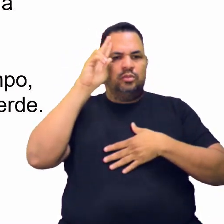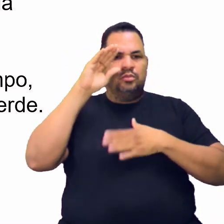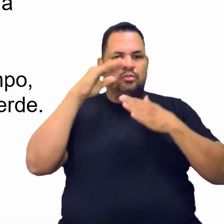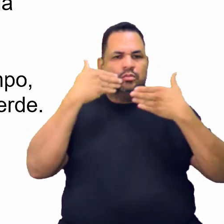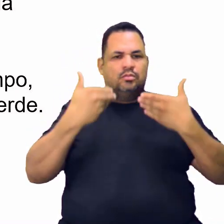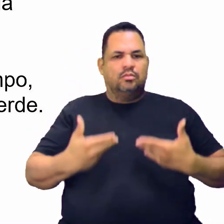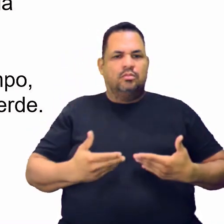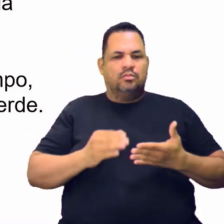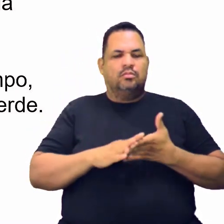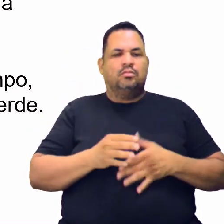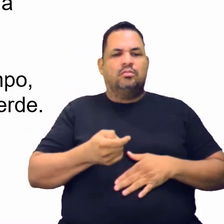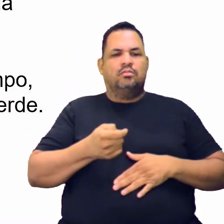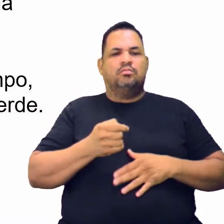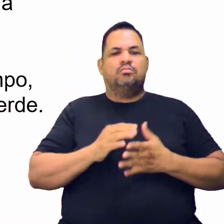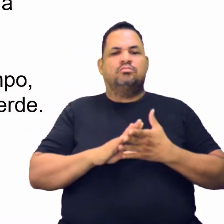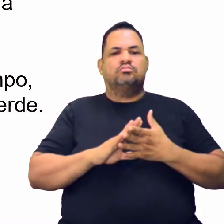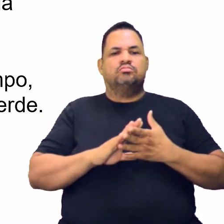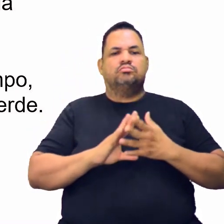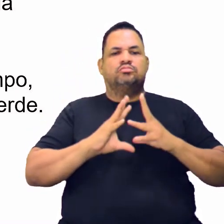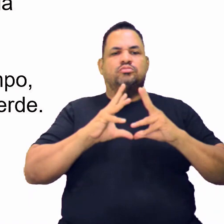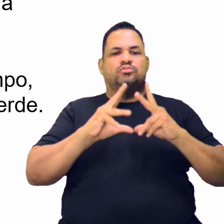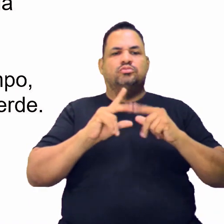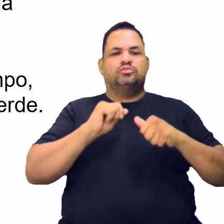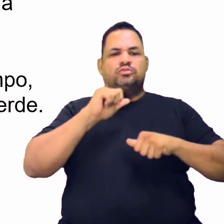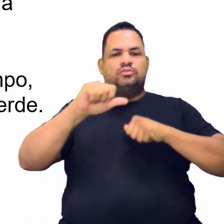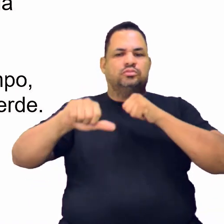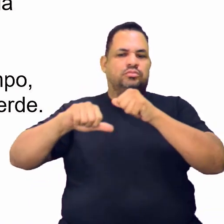humanas, quase nada permanece.